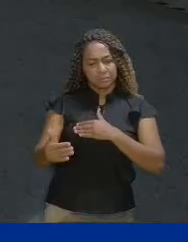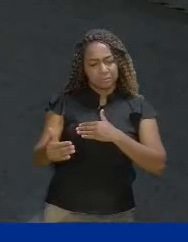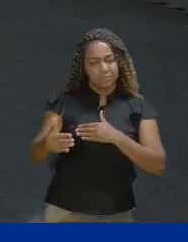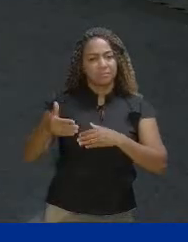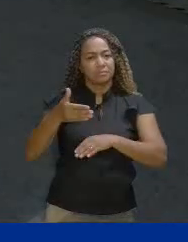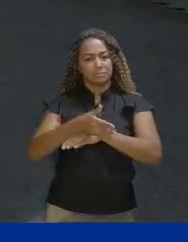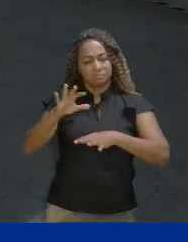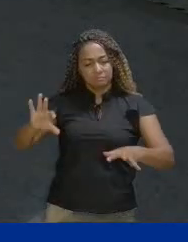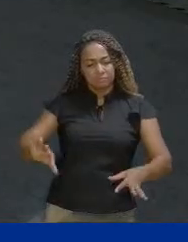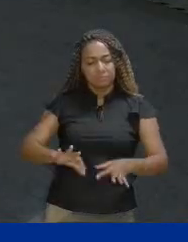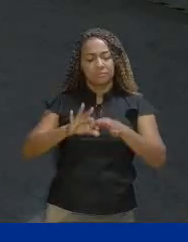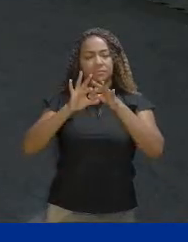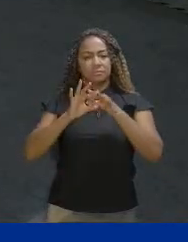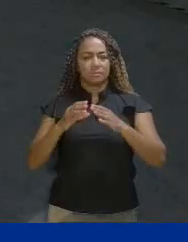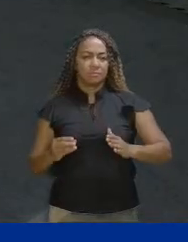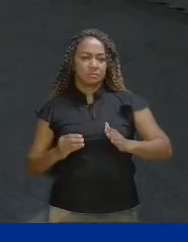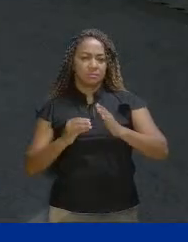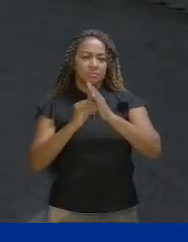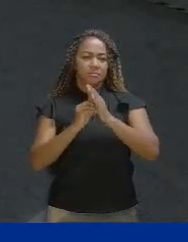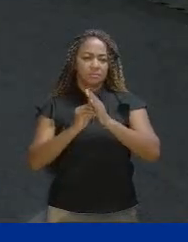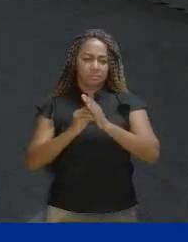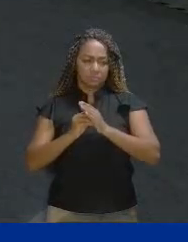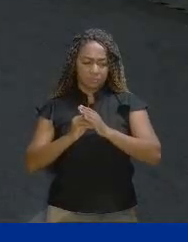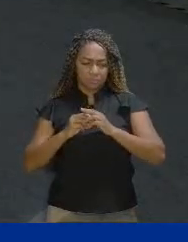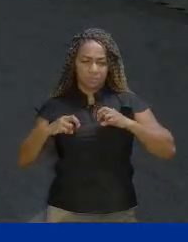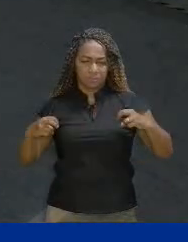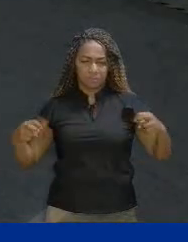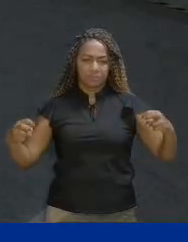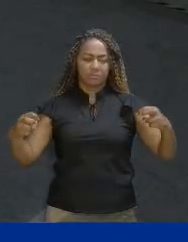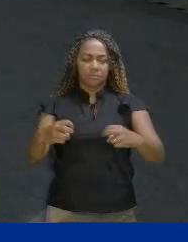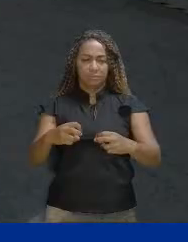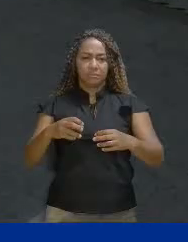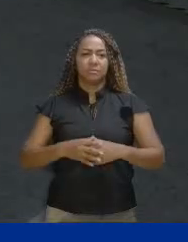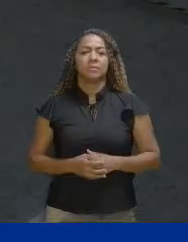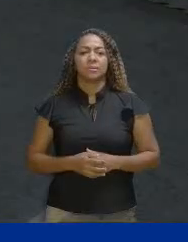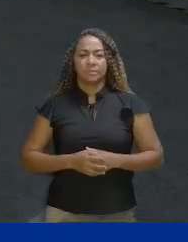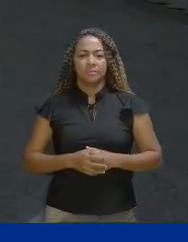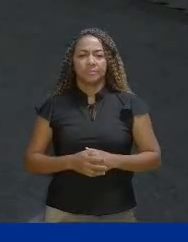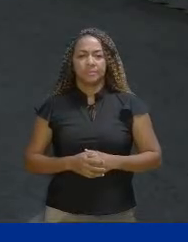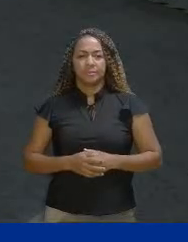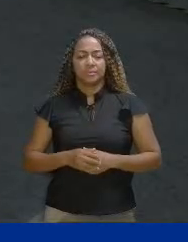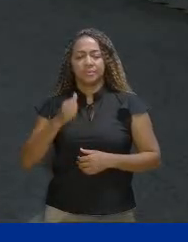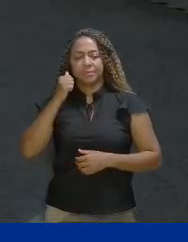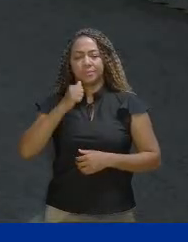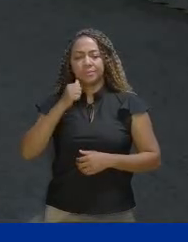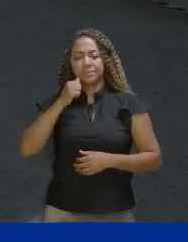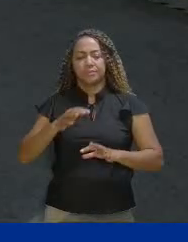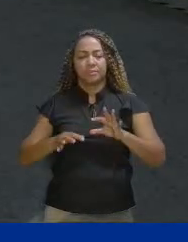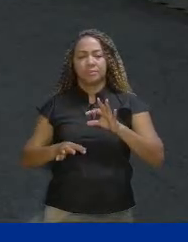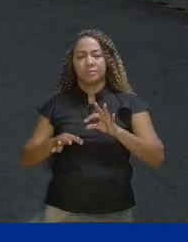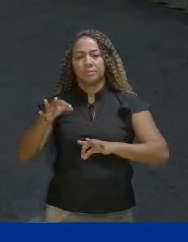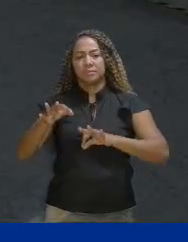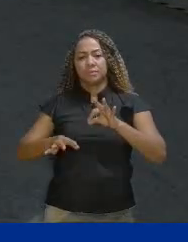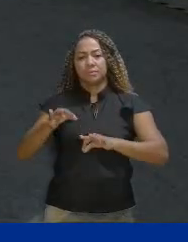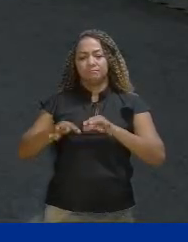integrar essa egrégia corte eleitoral. A juíza empossada